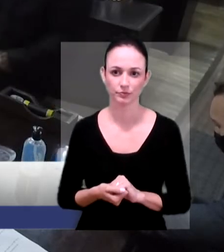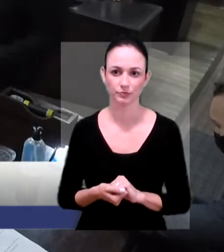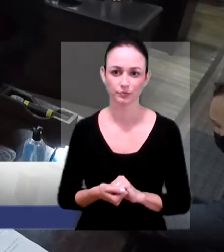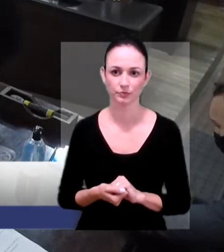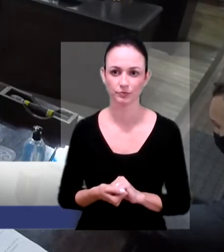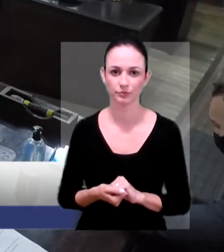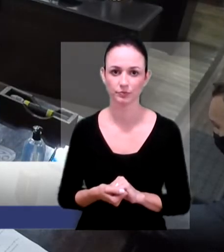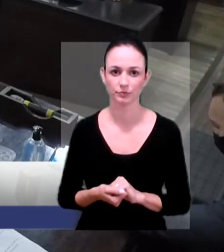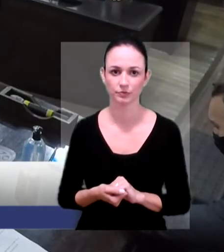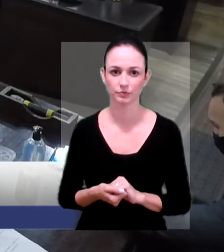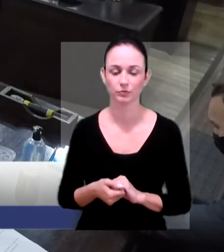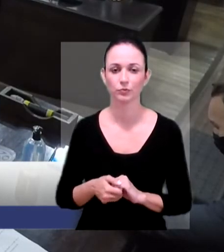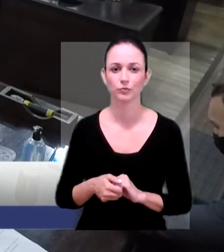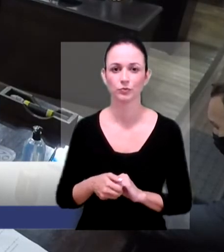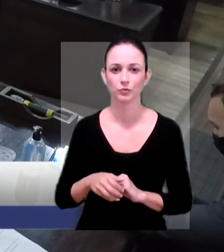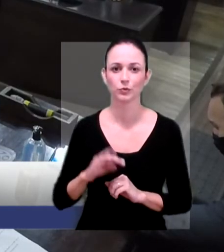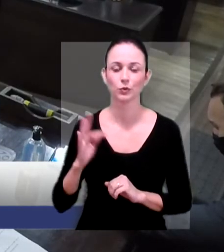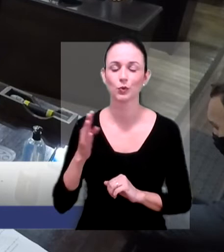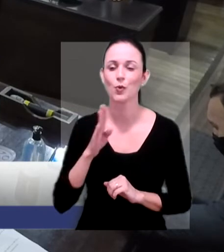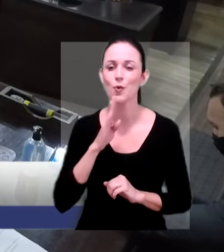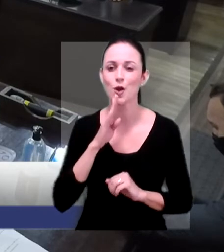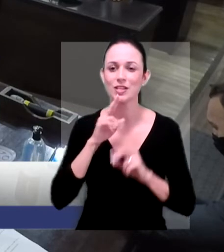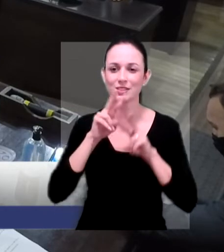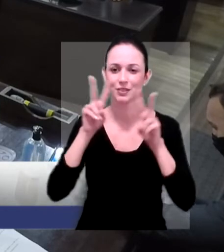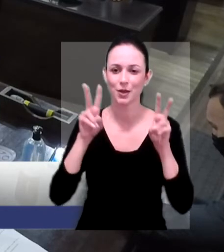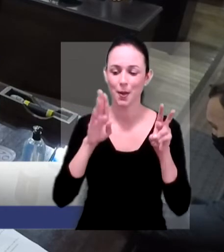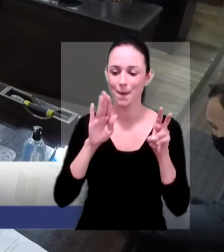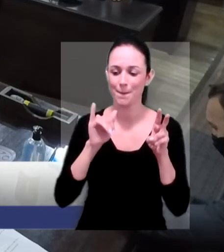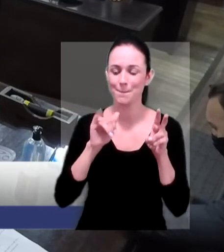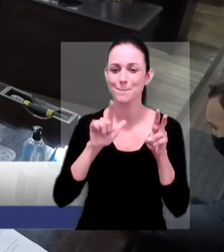popularmente e carinhosamente chamado por Bill.